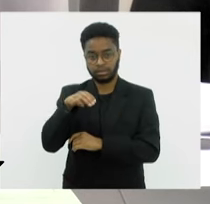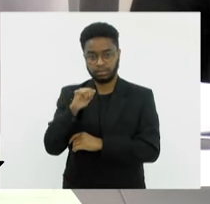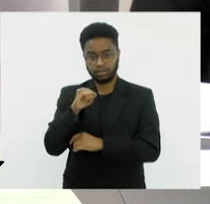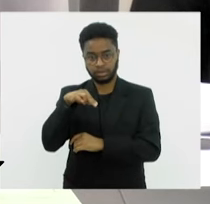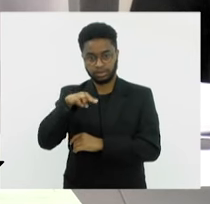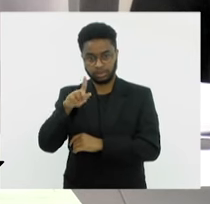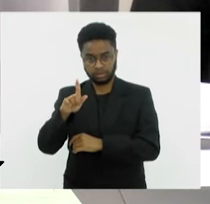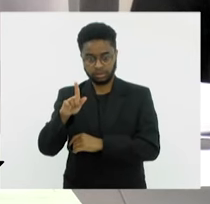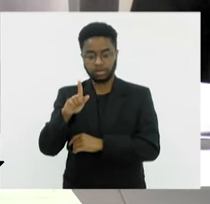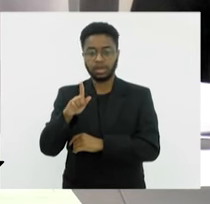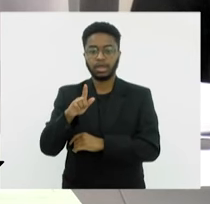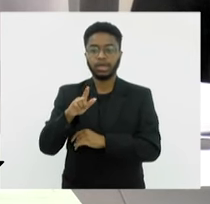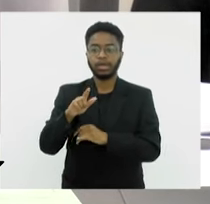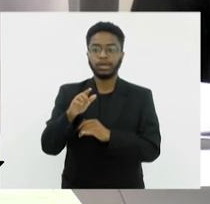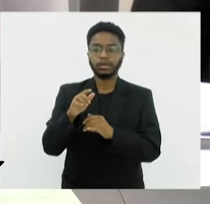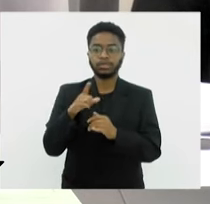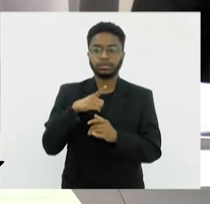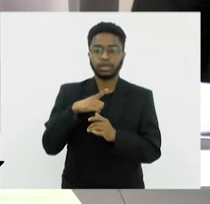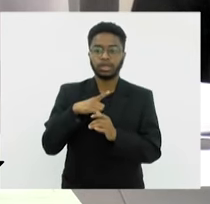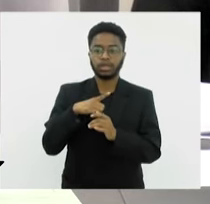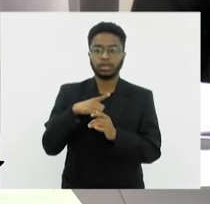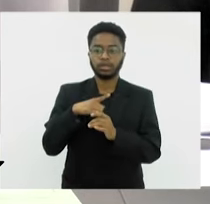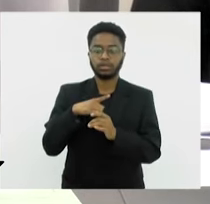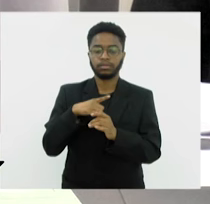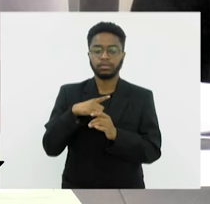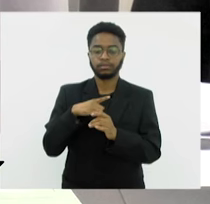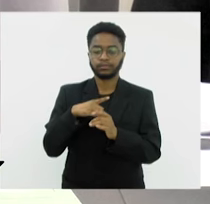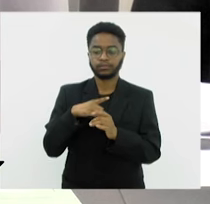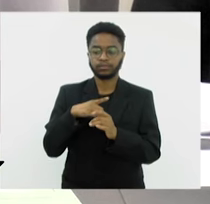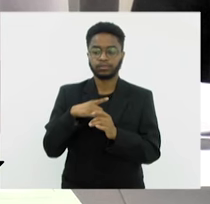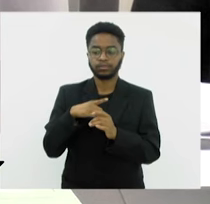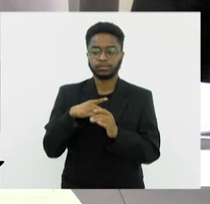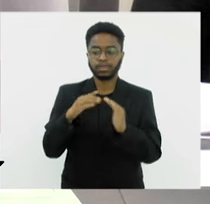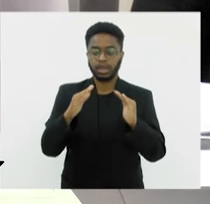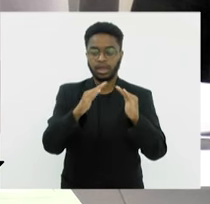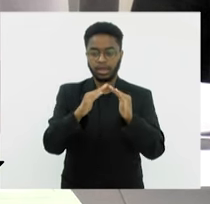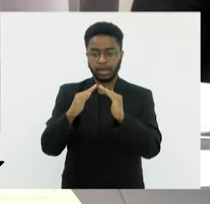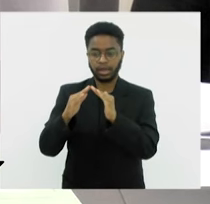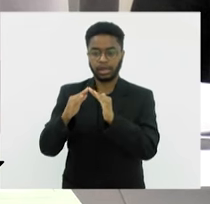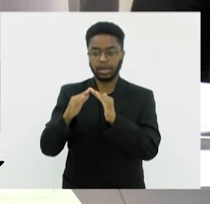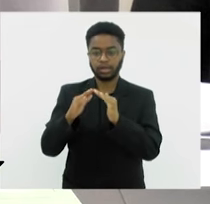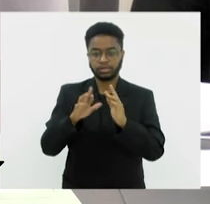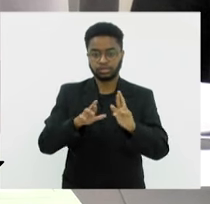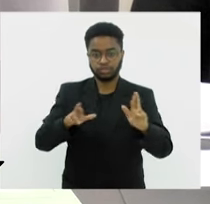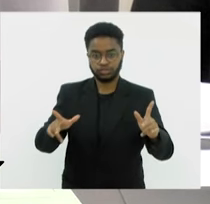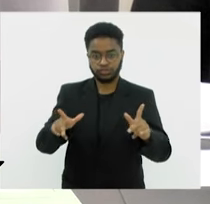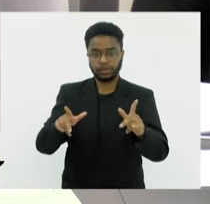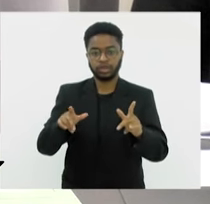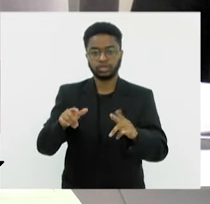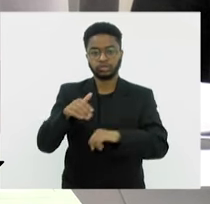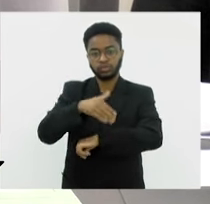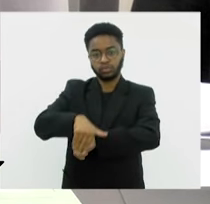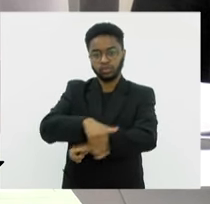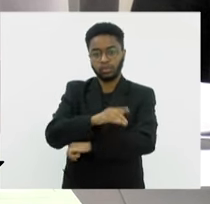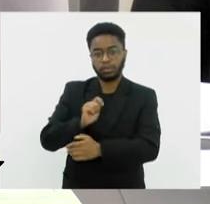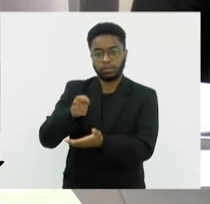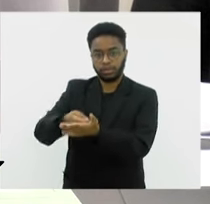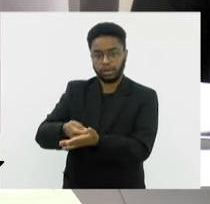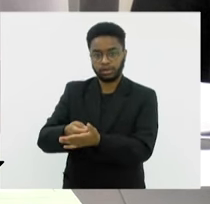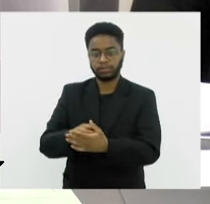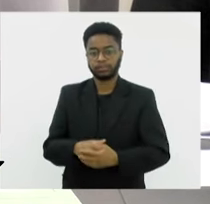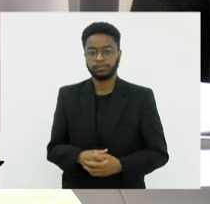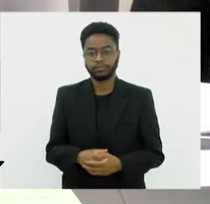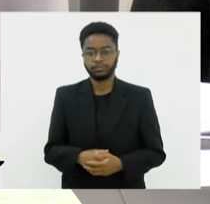diverso ao de residência do assinante. O parecer foi pela inconstitucionalidade, porque o